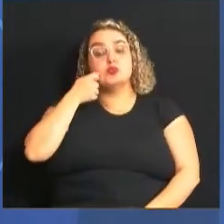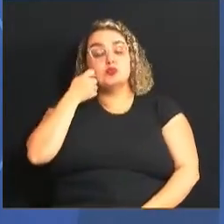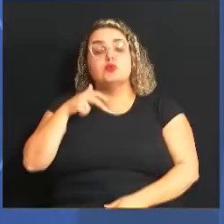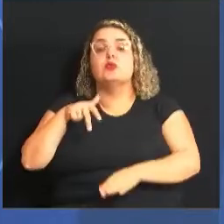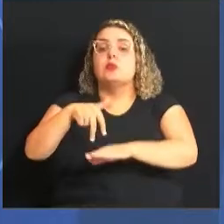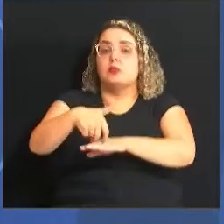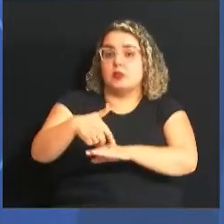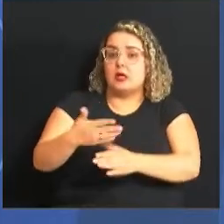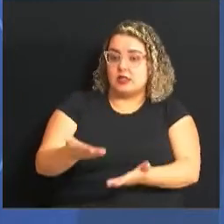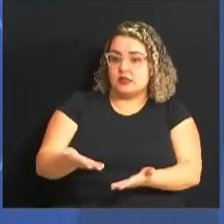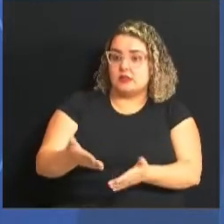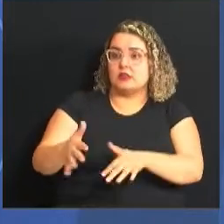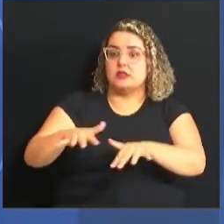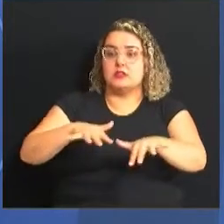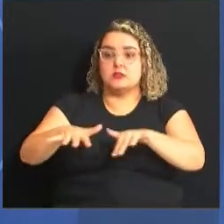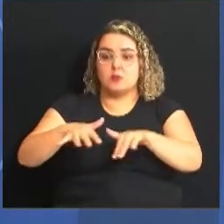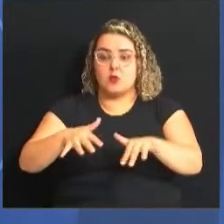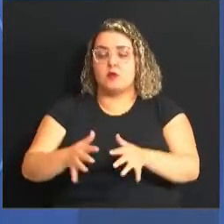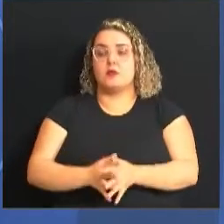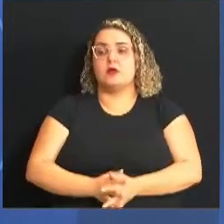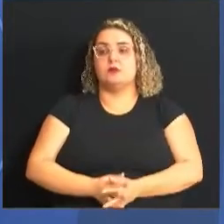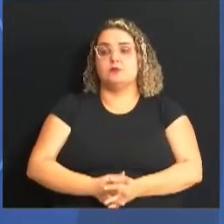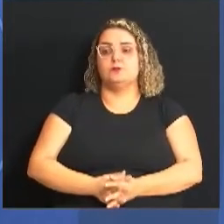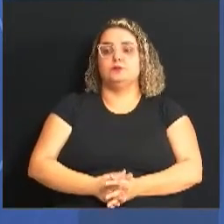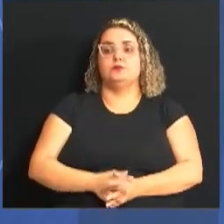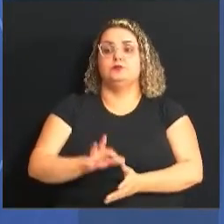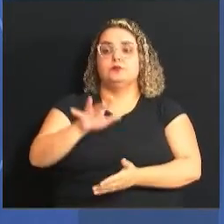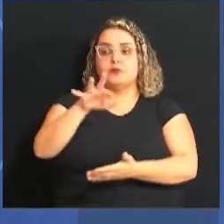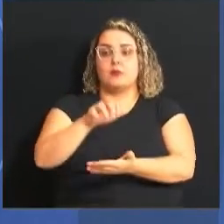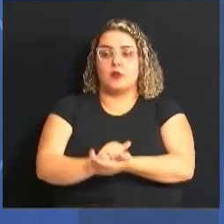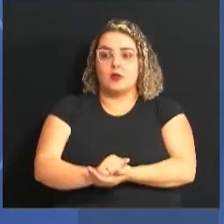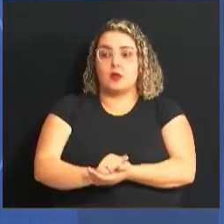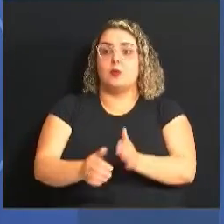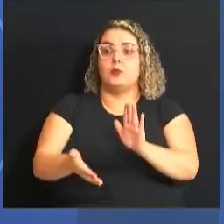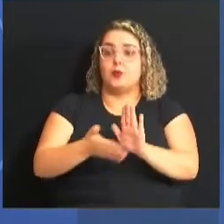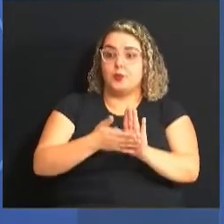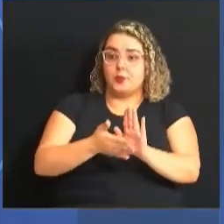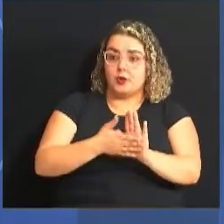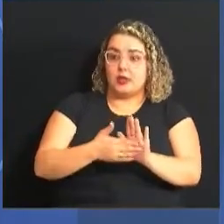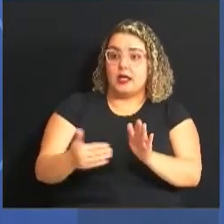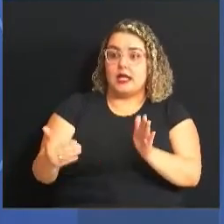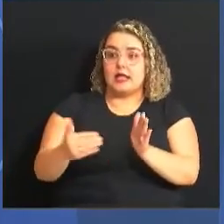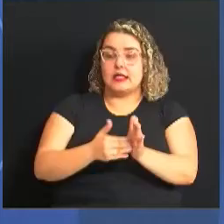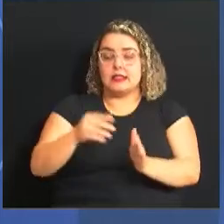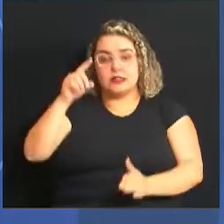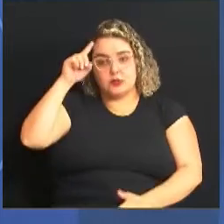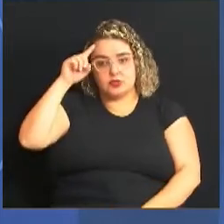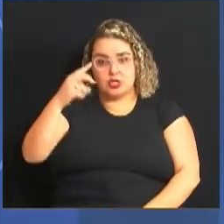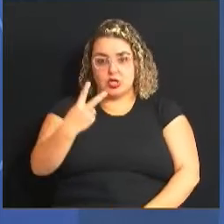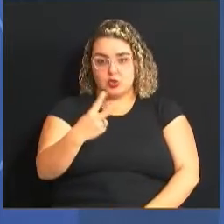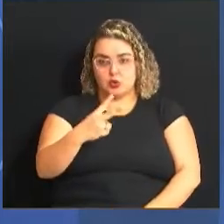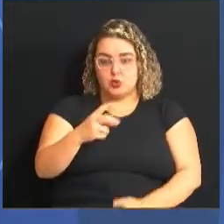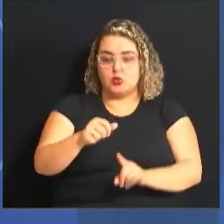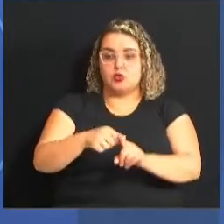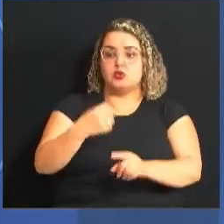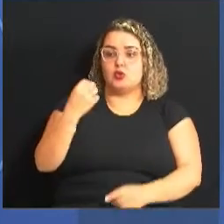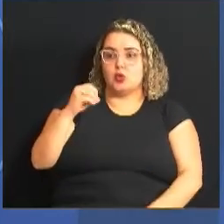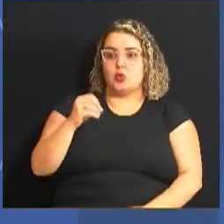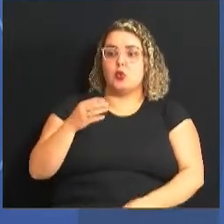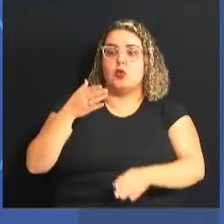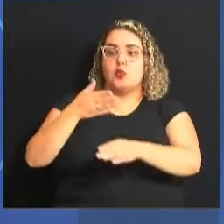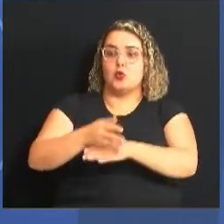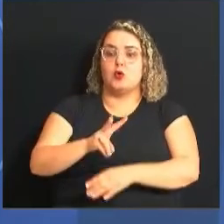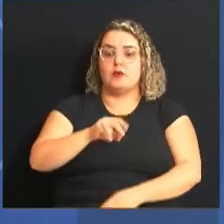participar desse movimento. Olha, as inscrições propostas vão até o dia 2 de outubro, então você pode entrar lá no